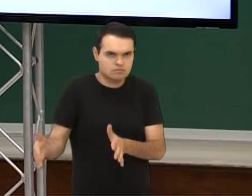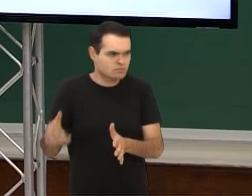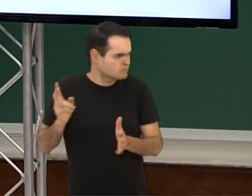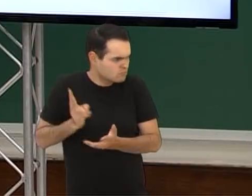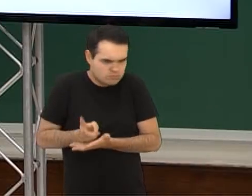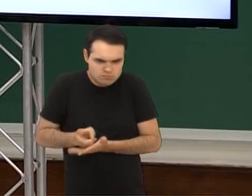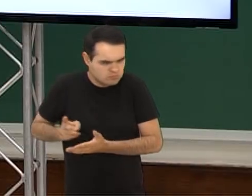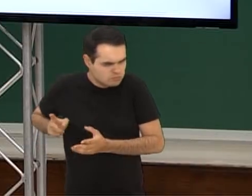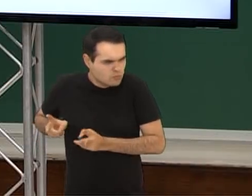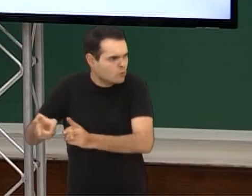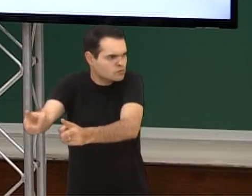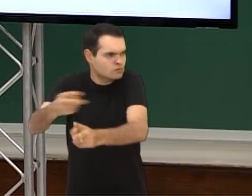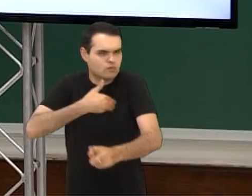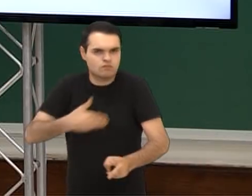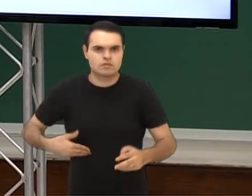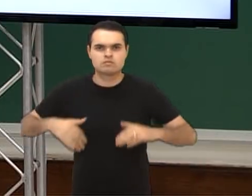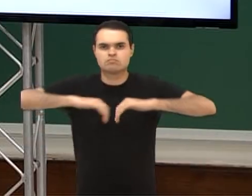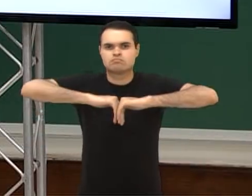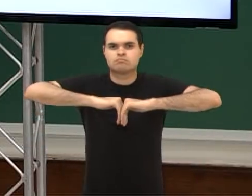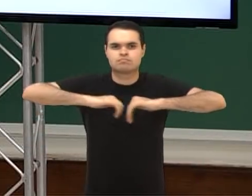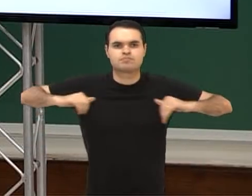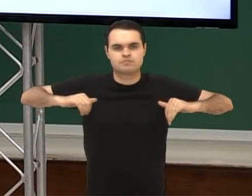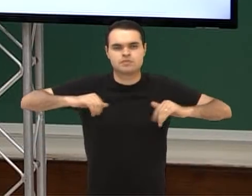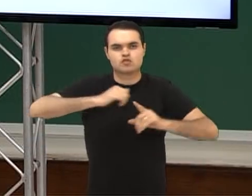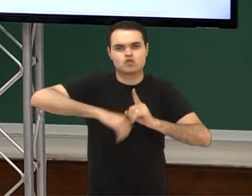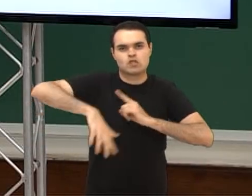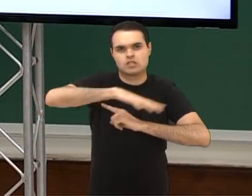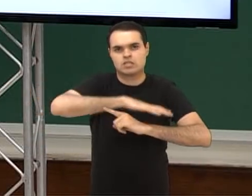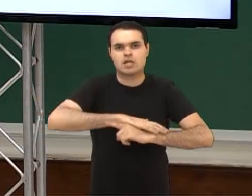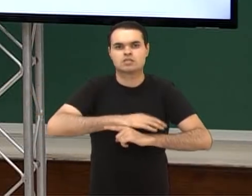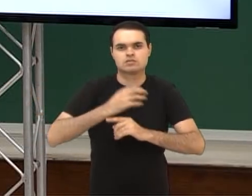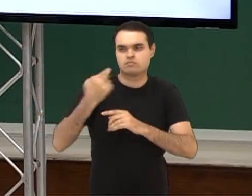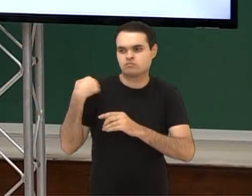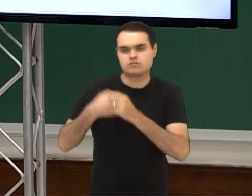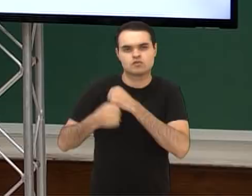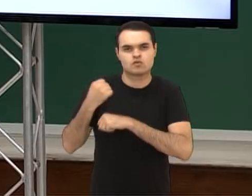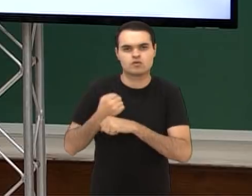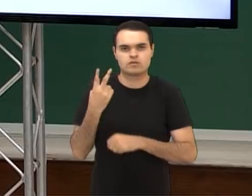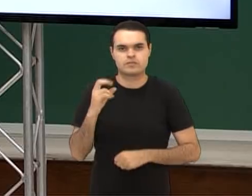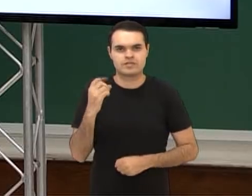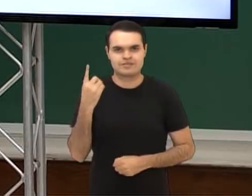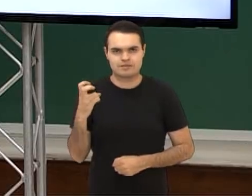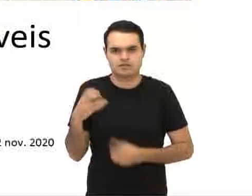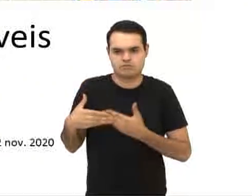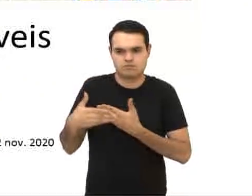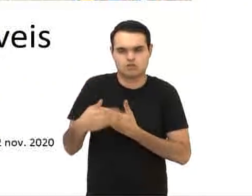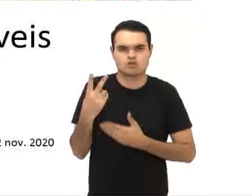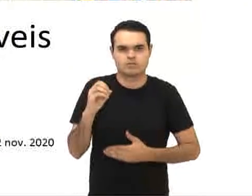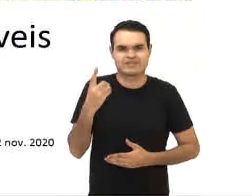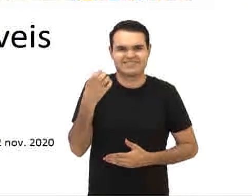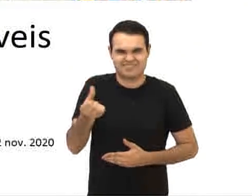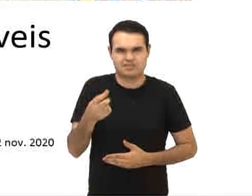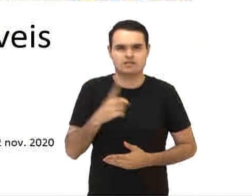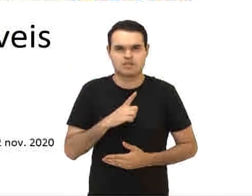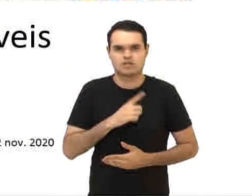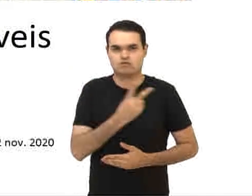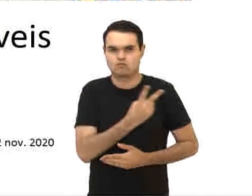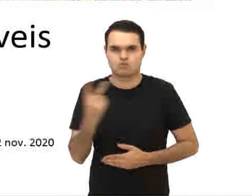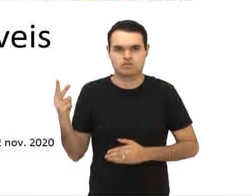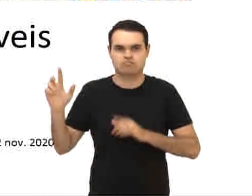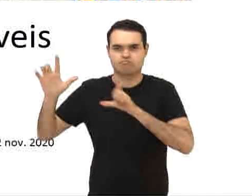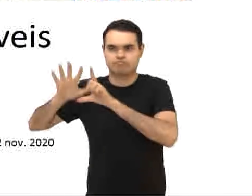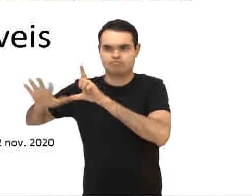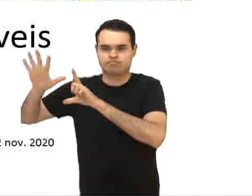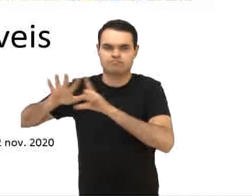Ficou bem dividida a sociedade a partir aí do final de 2015, ano de 2016. Aqui você tem duas imagens que